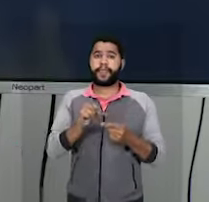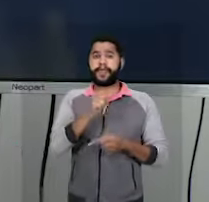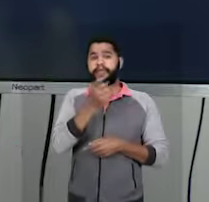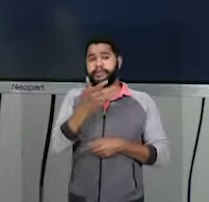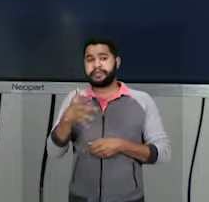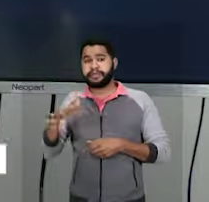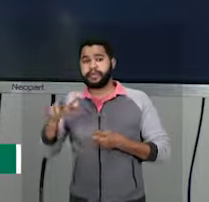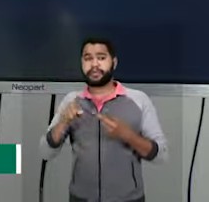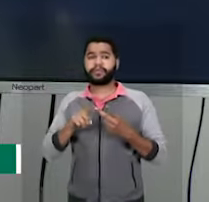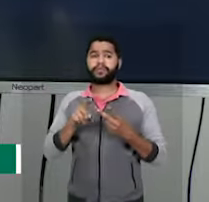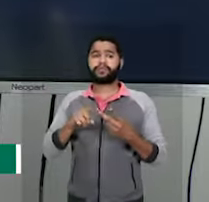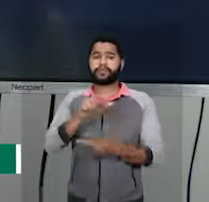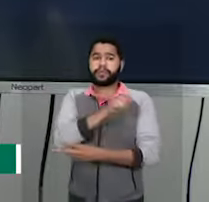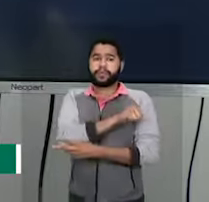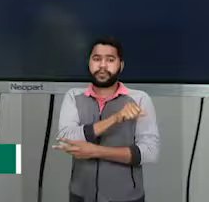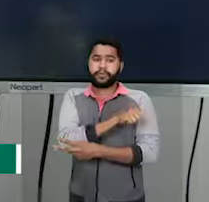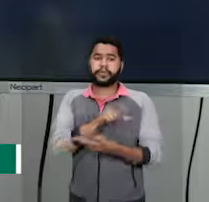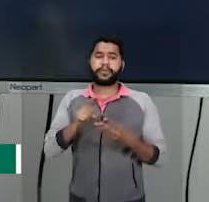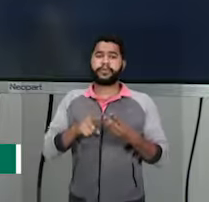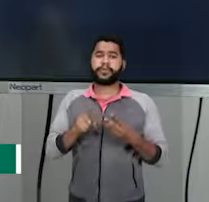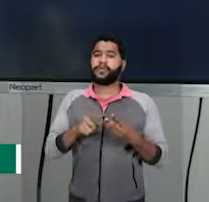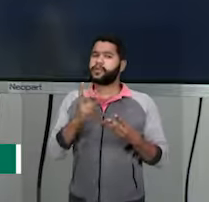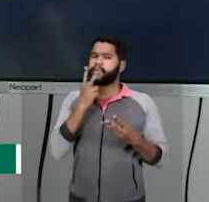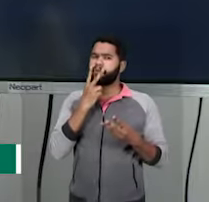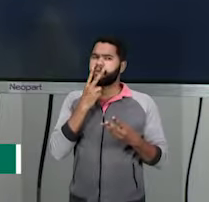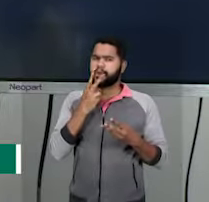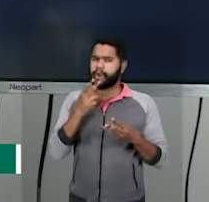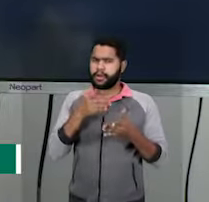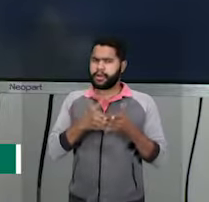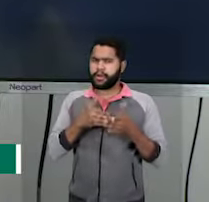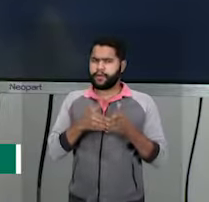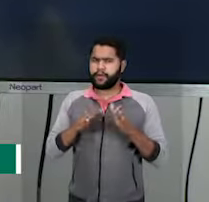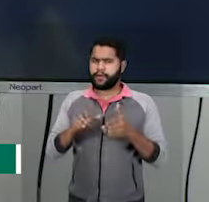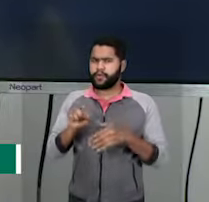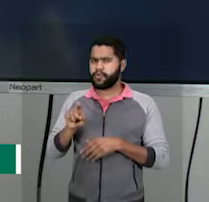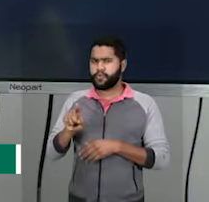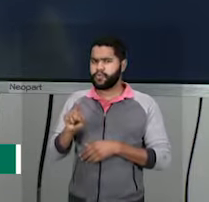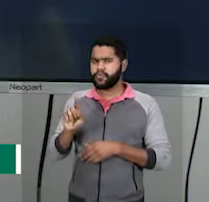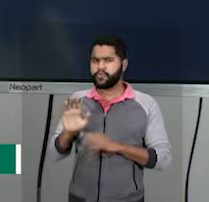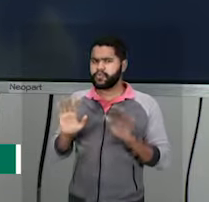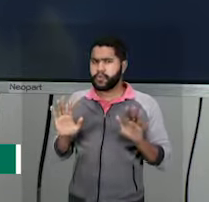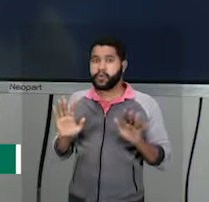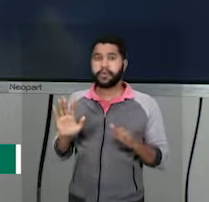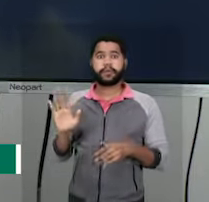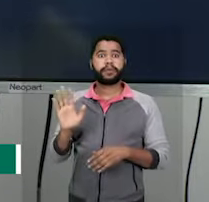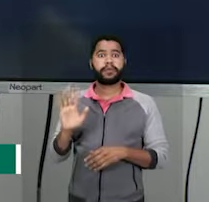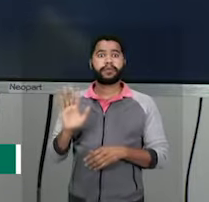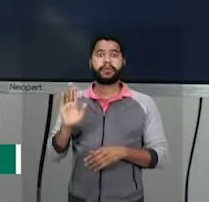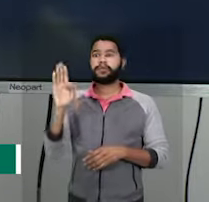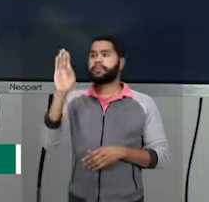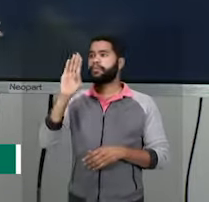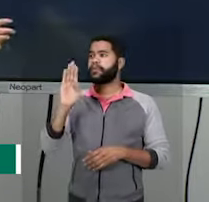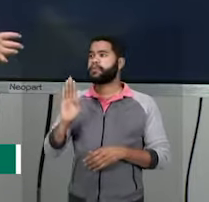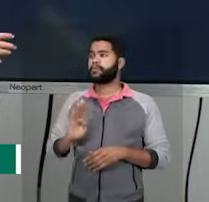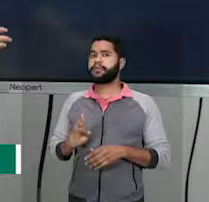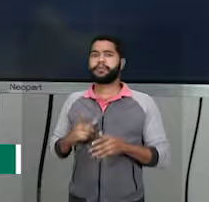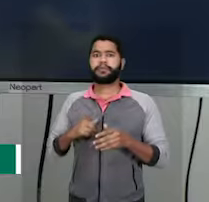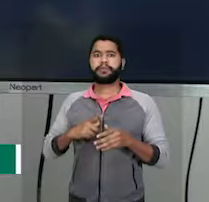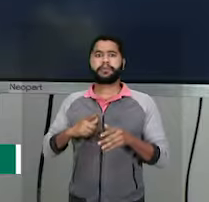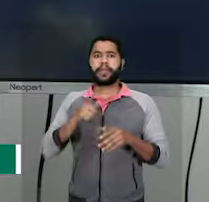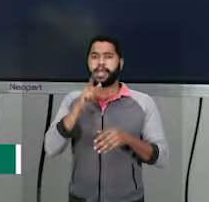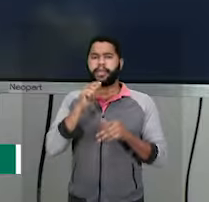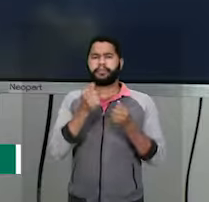Vitória a gente está limitando Então os portos Esses são esses dos portos do Brasil não o Brasil tem um litoral